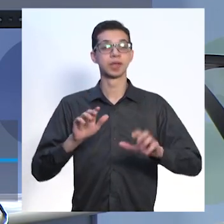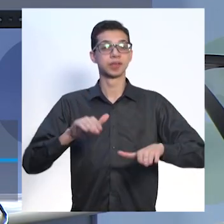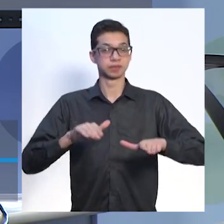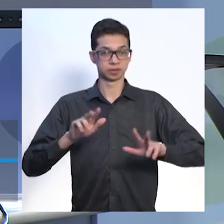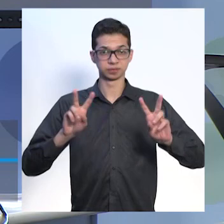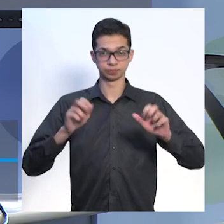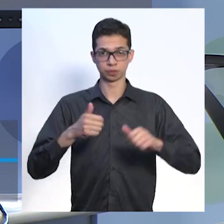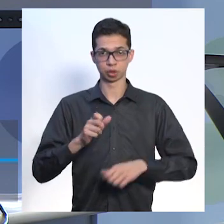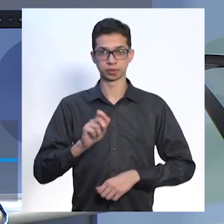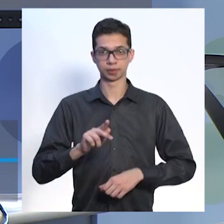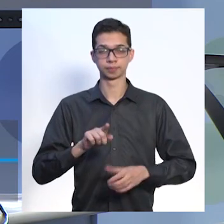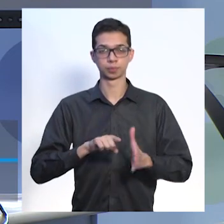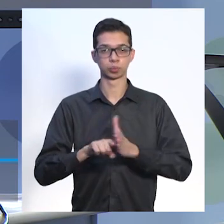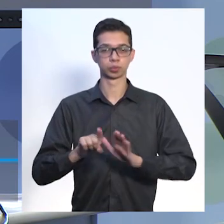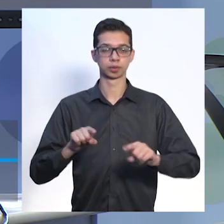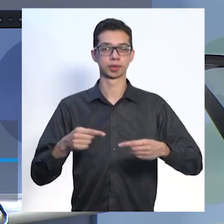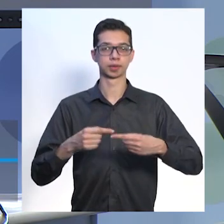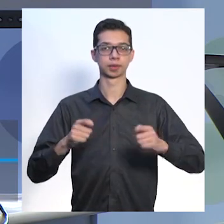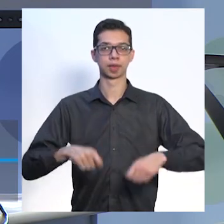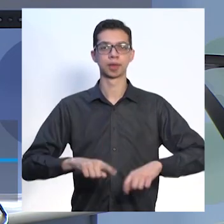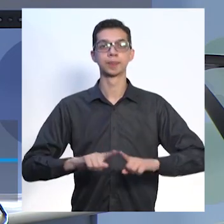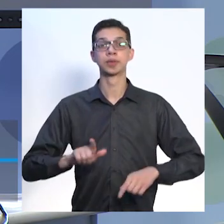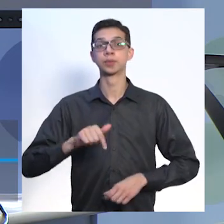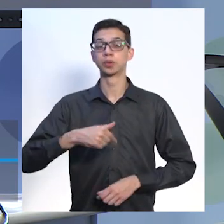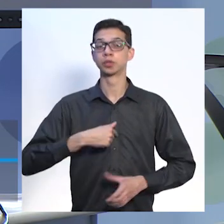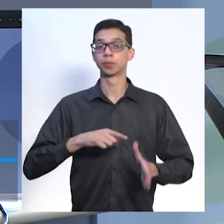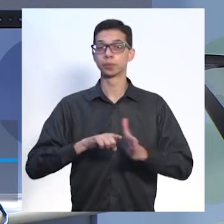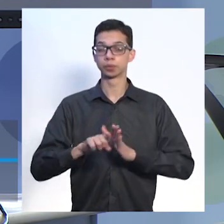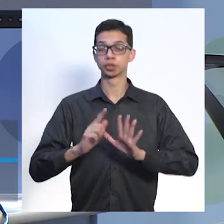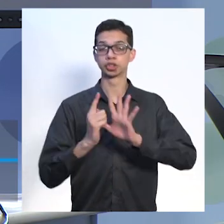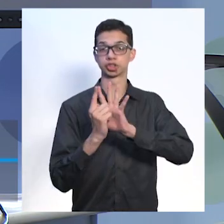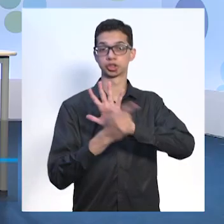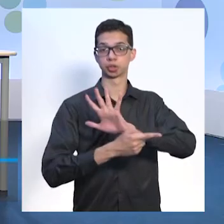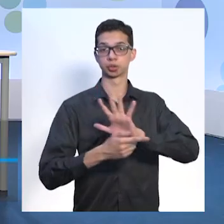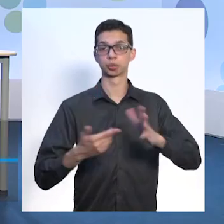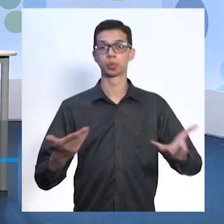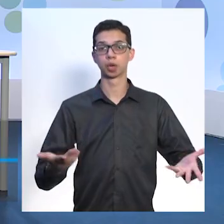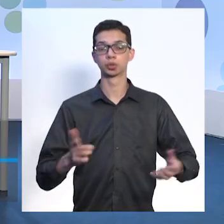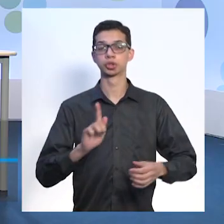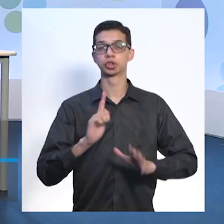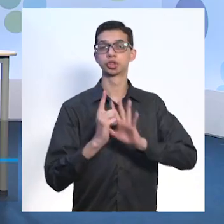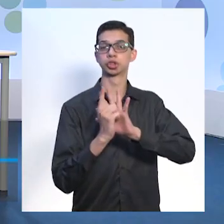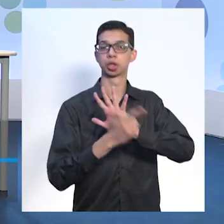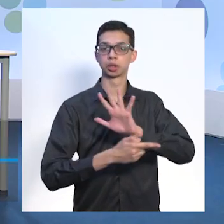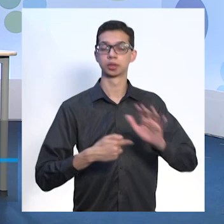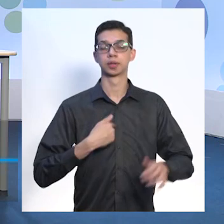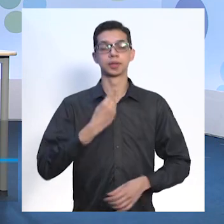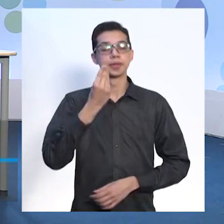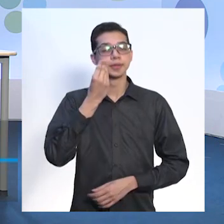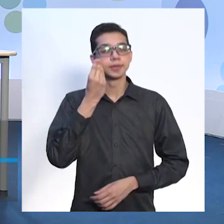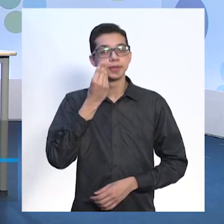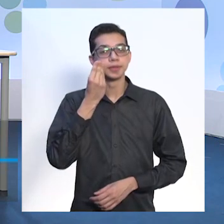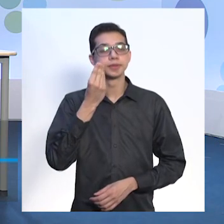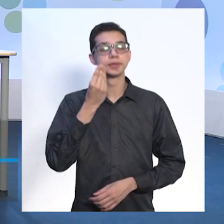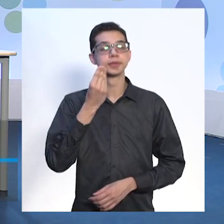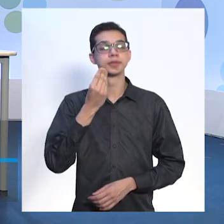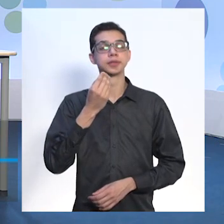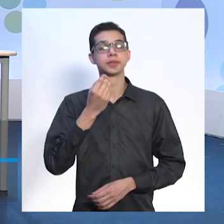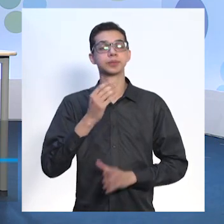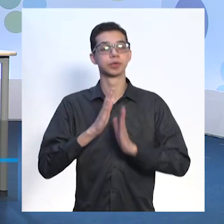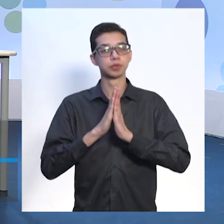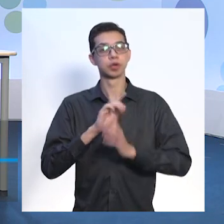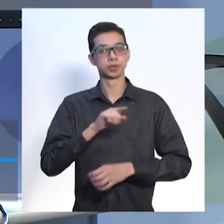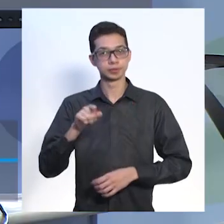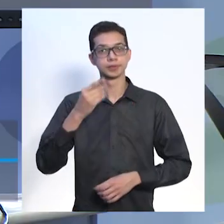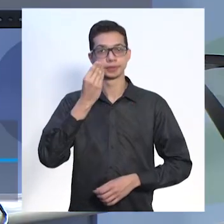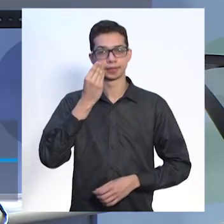tem problema, mas depois eu reforcei na pergunta, os gêneros, né? Então, eu queria que vocês tentassem apontar para mim os gêneros que